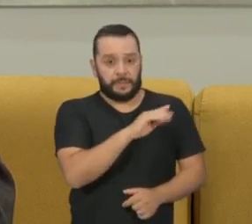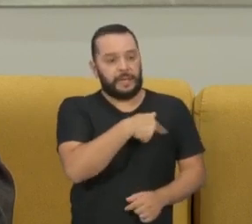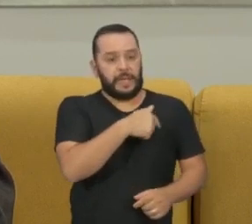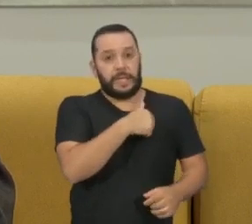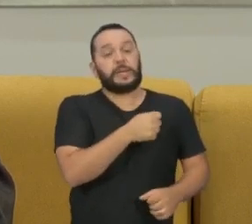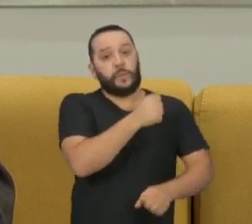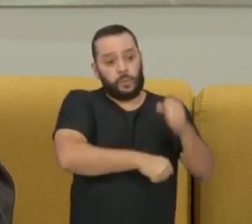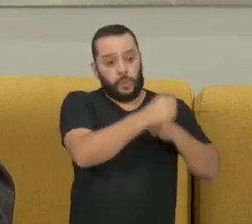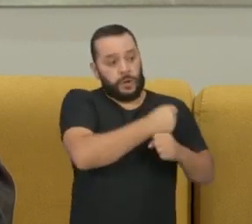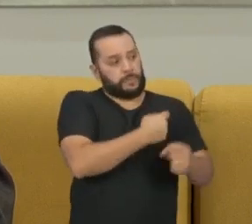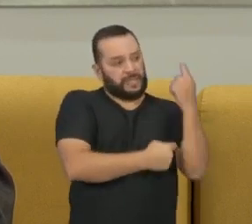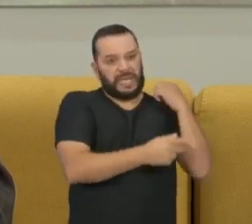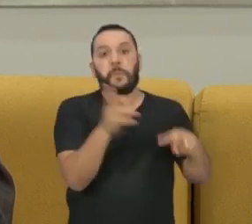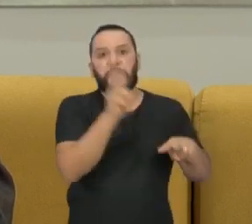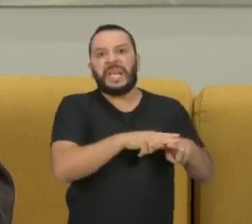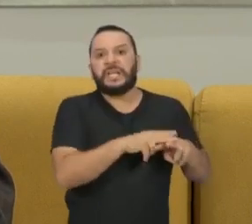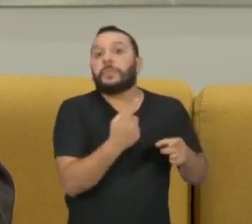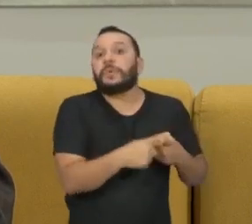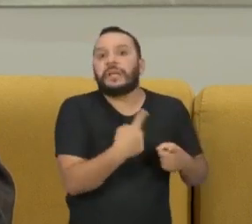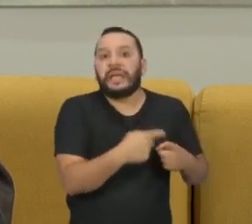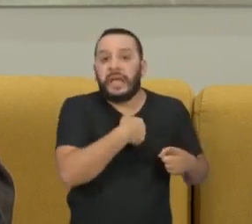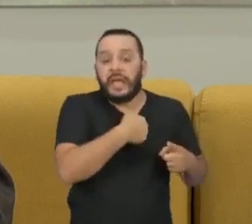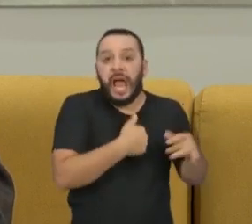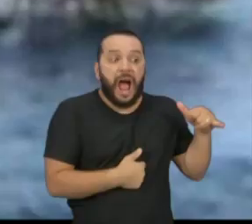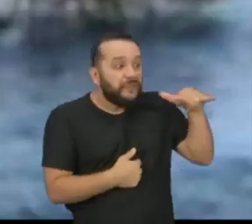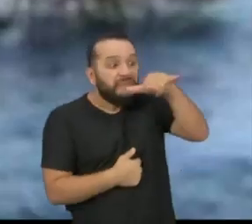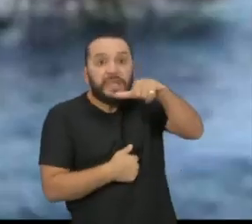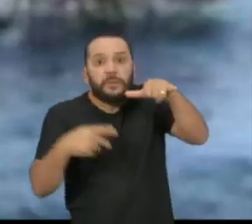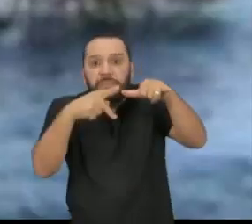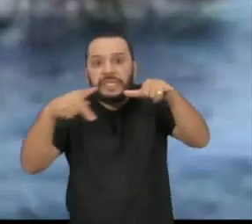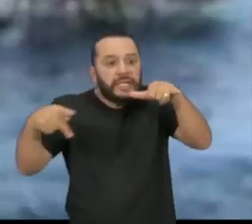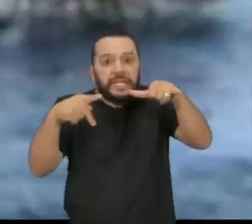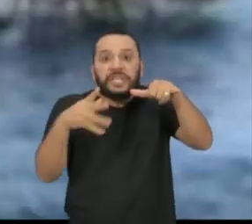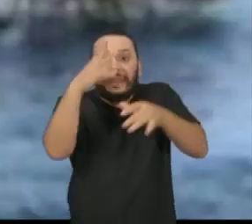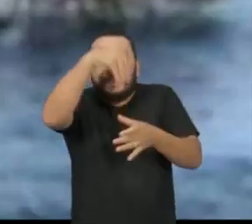Sevilha por transportar cocaína num avião presidencial.